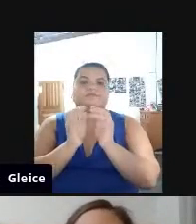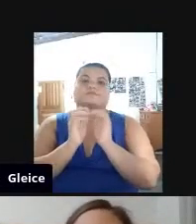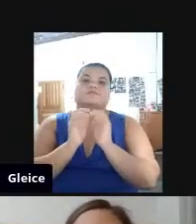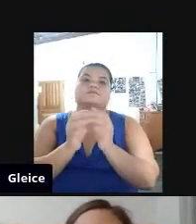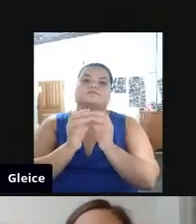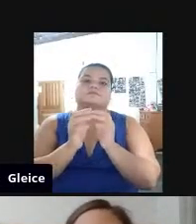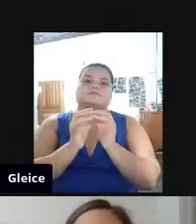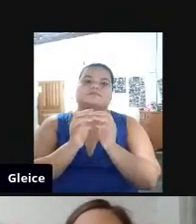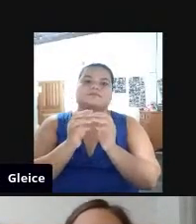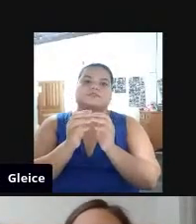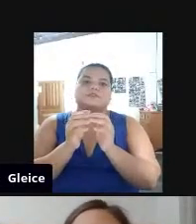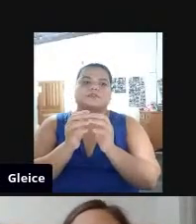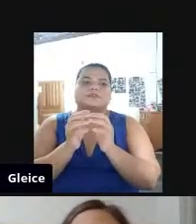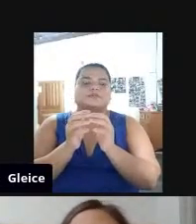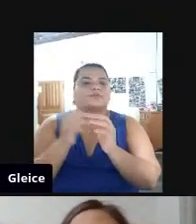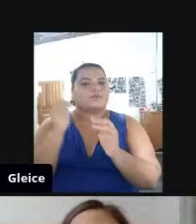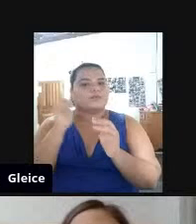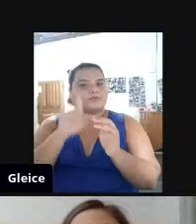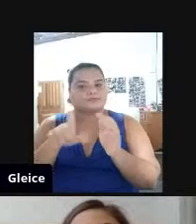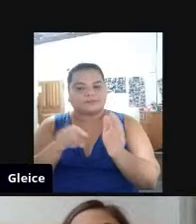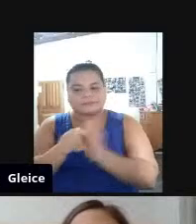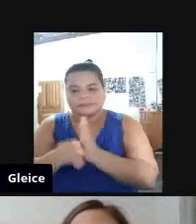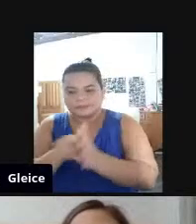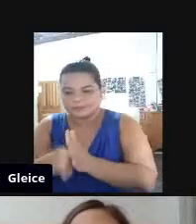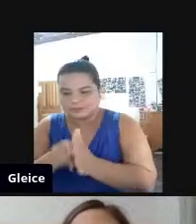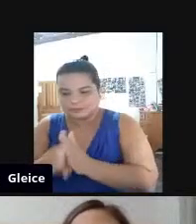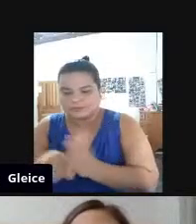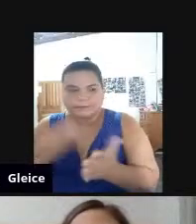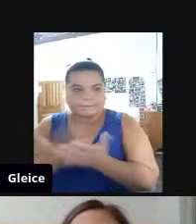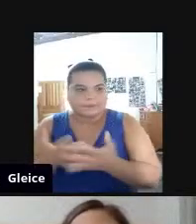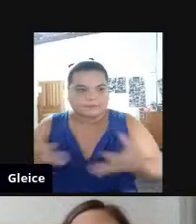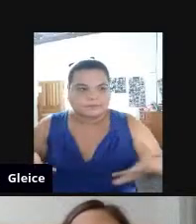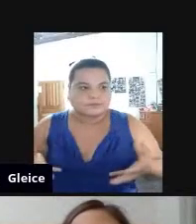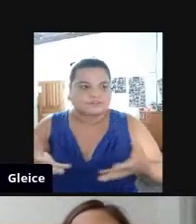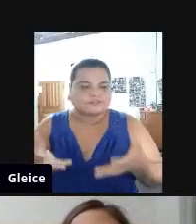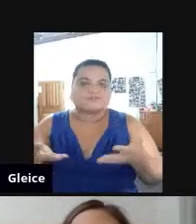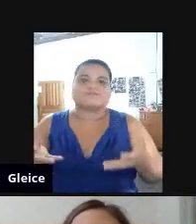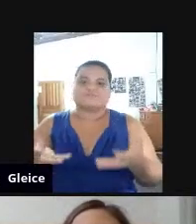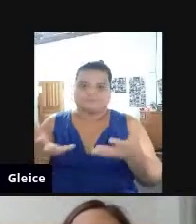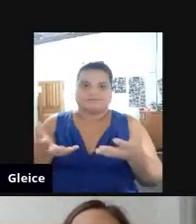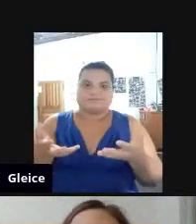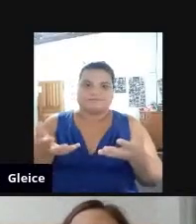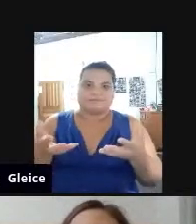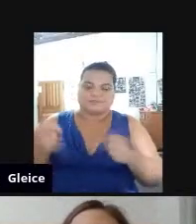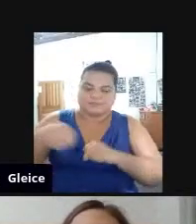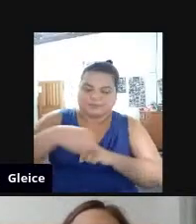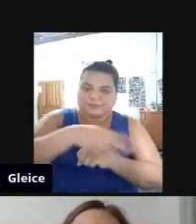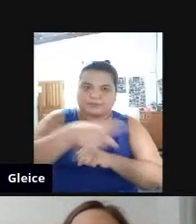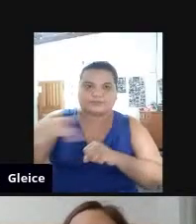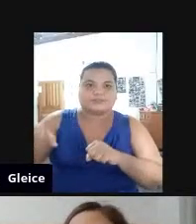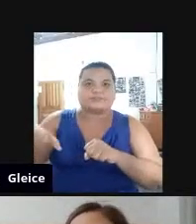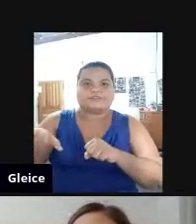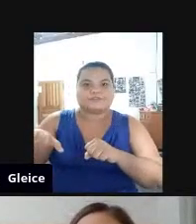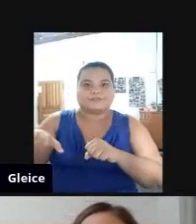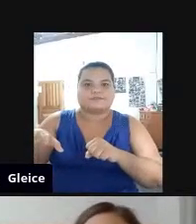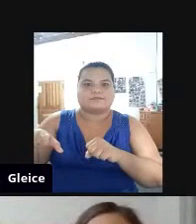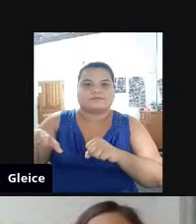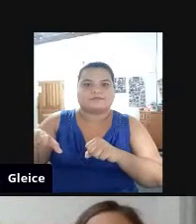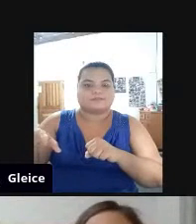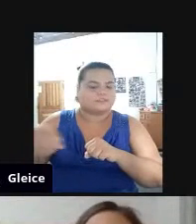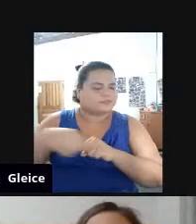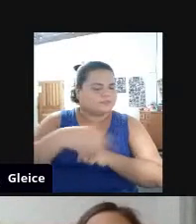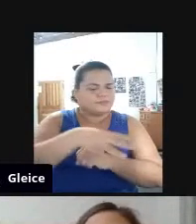para me aprofundar cada vez mais, e me dá forças também para poder levar esse assunto, esse conhecimento, para o número cada vez maior